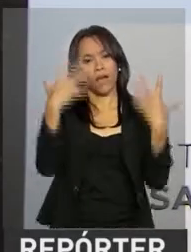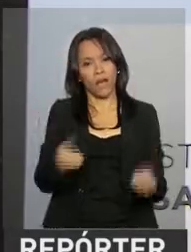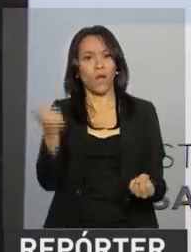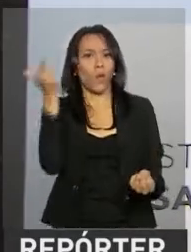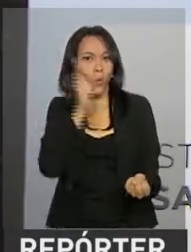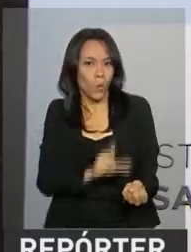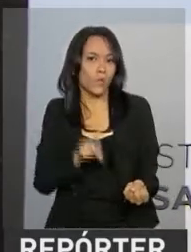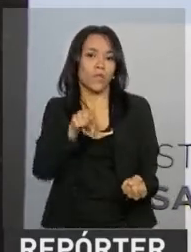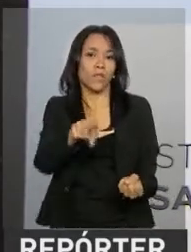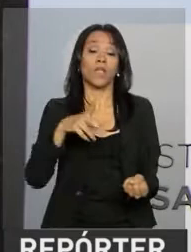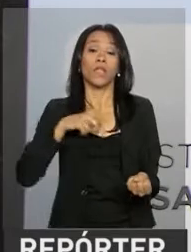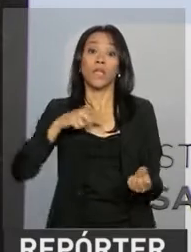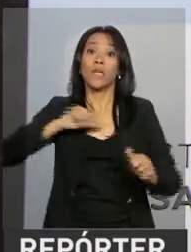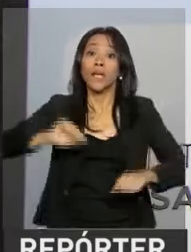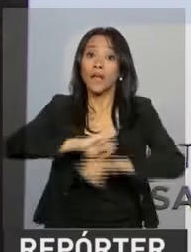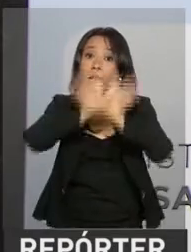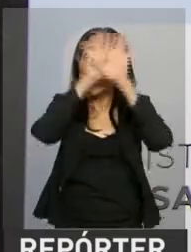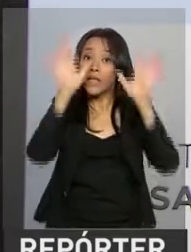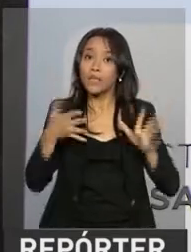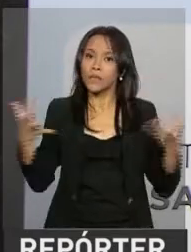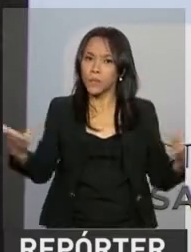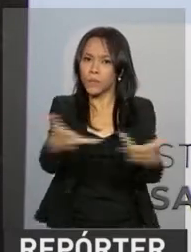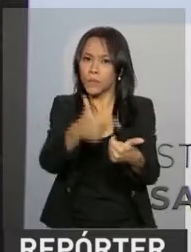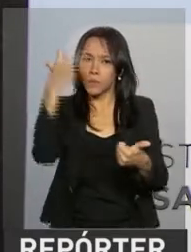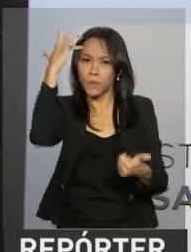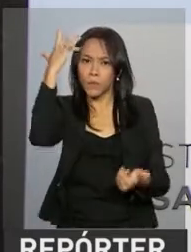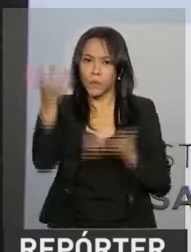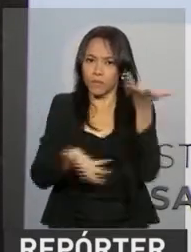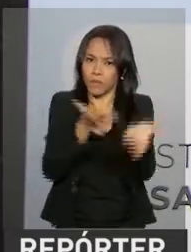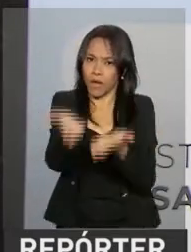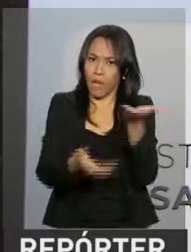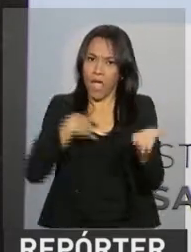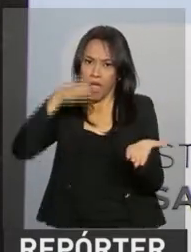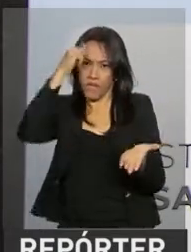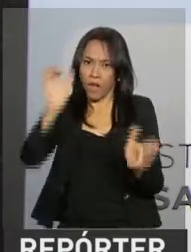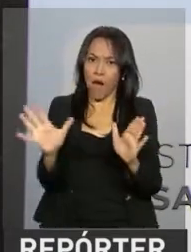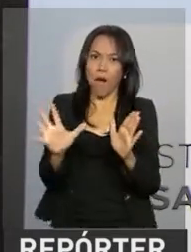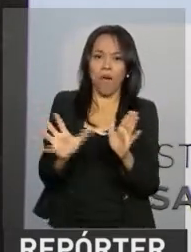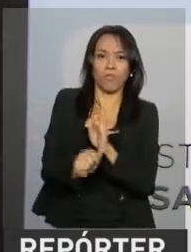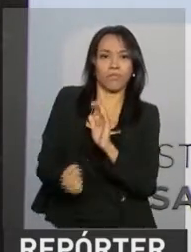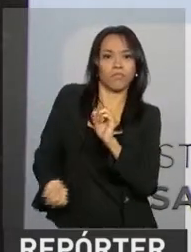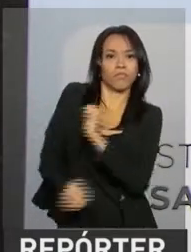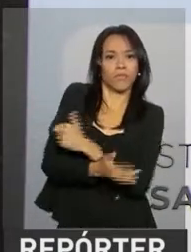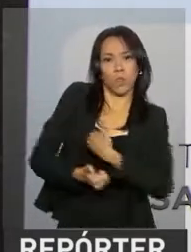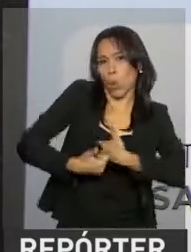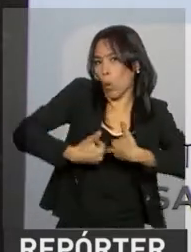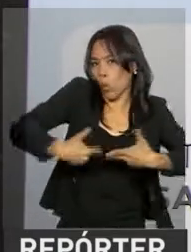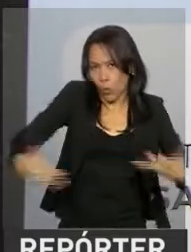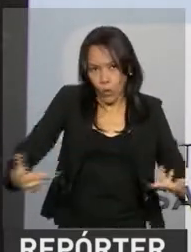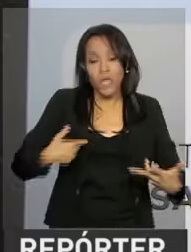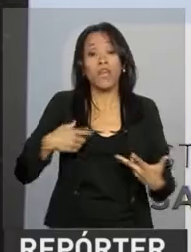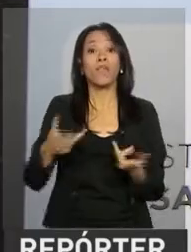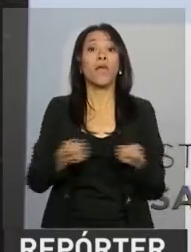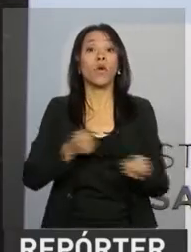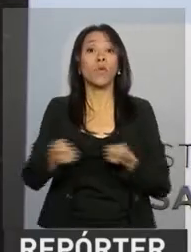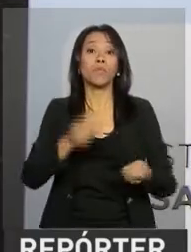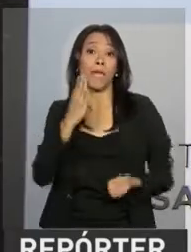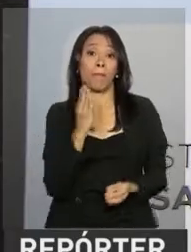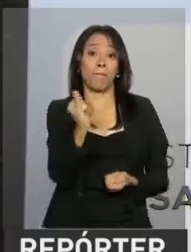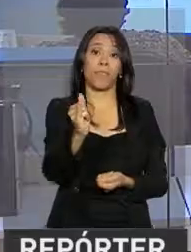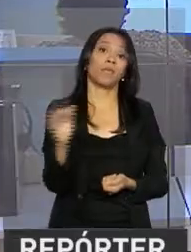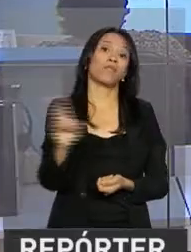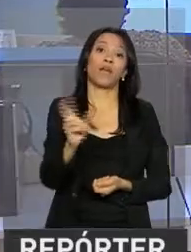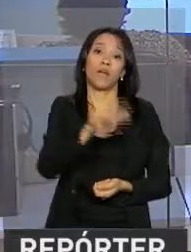sistema queremos transparência e eficiência evitaremos fraudes e com isso economizar emos bilhões de reais na